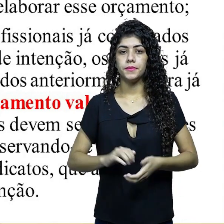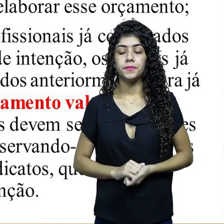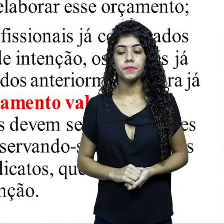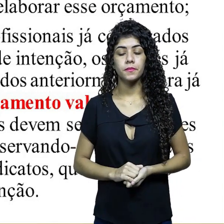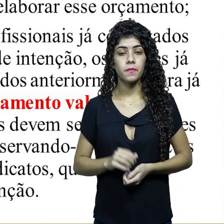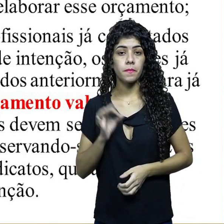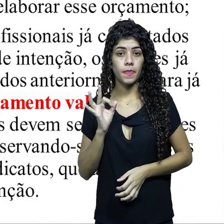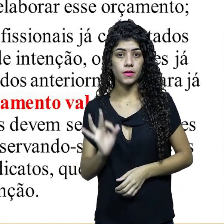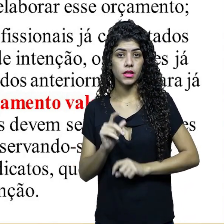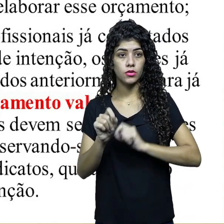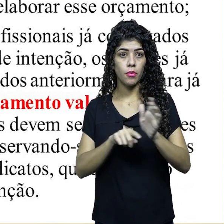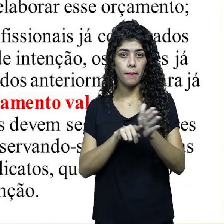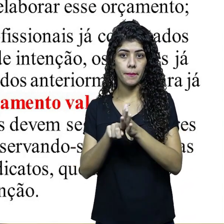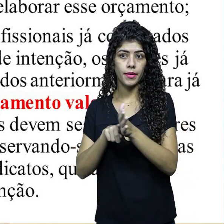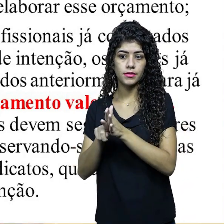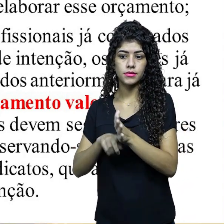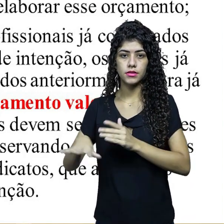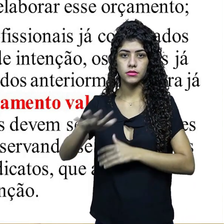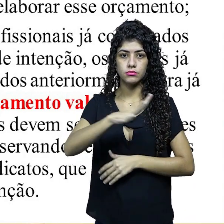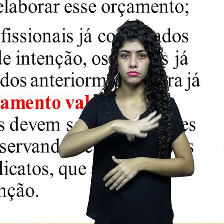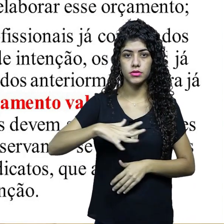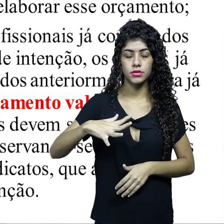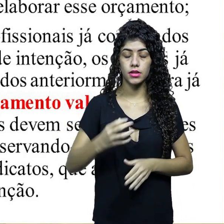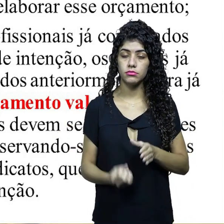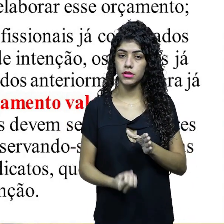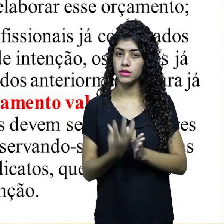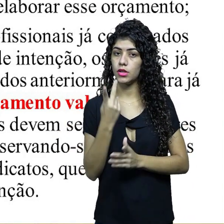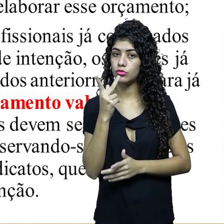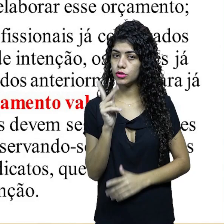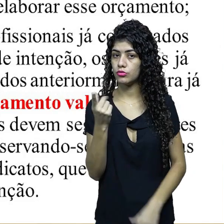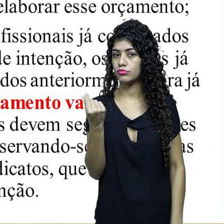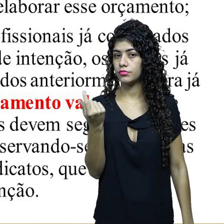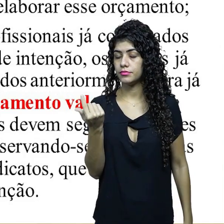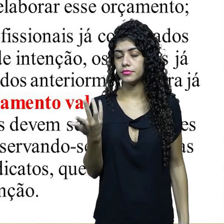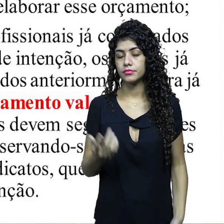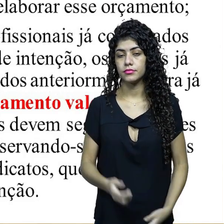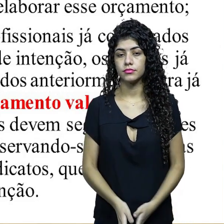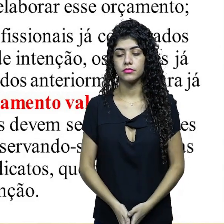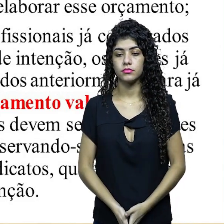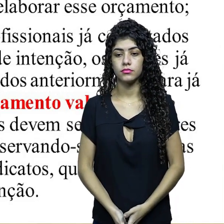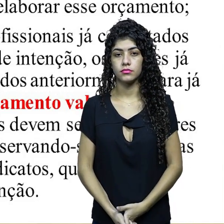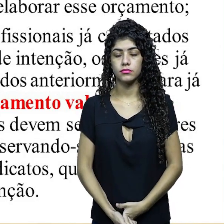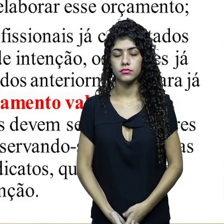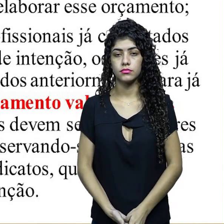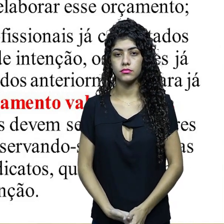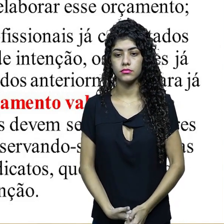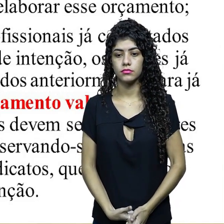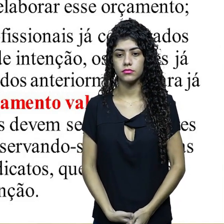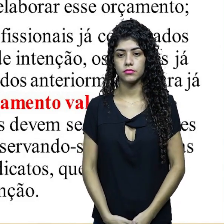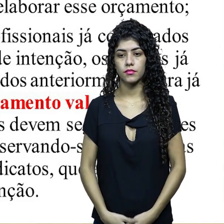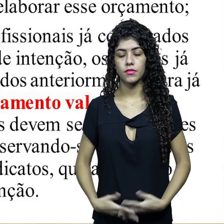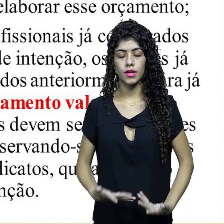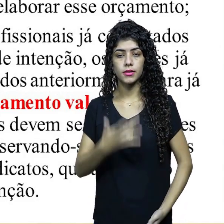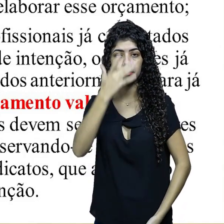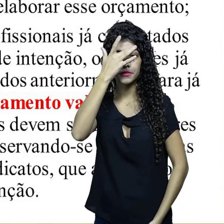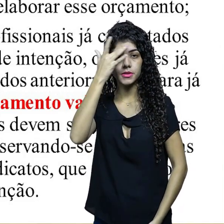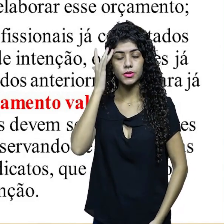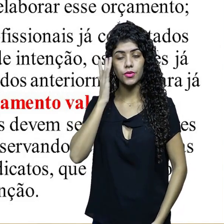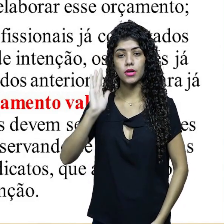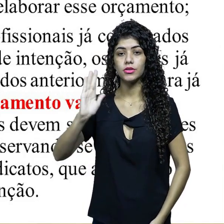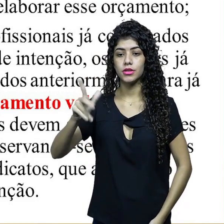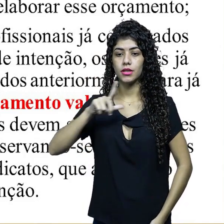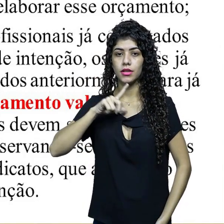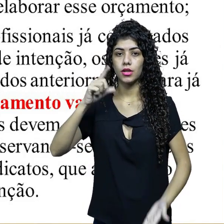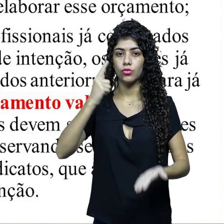O ideal é fazer uma pesquisa de mercado para elaborar o seu orçamento. Em caso de profissionais